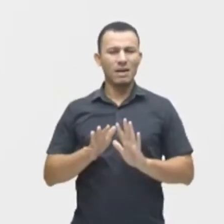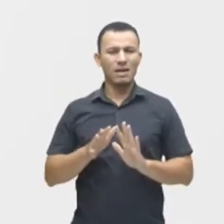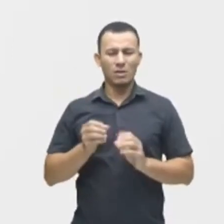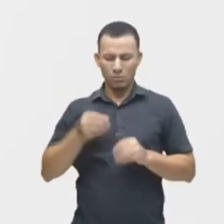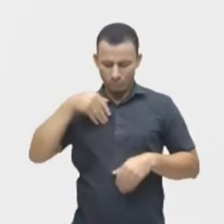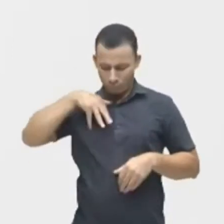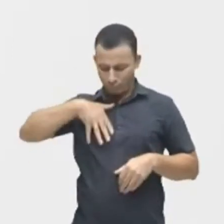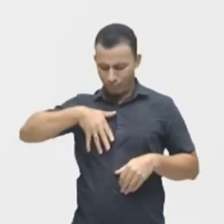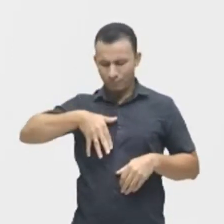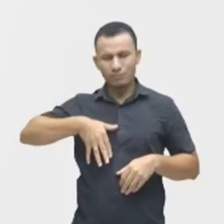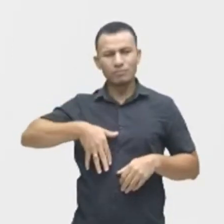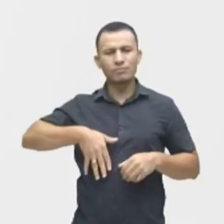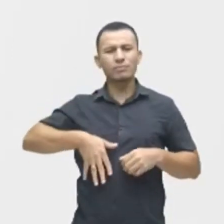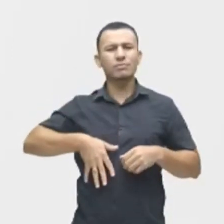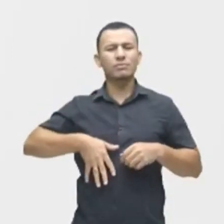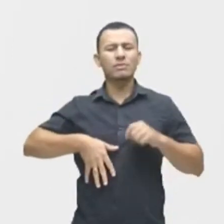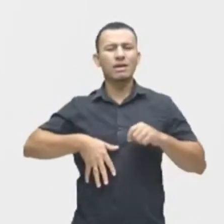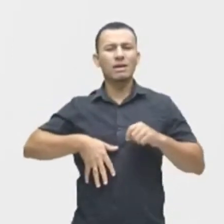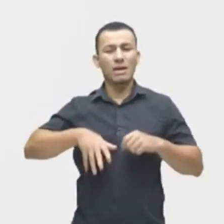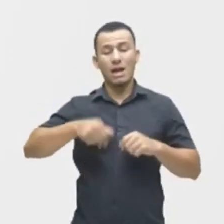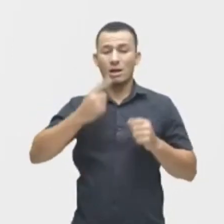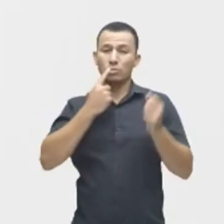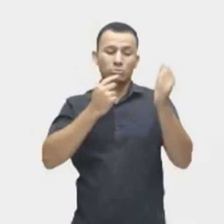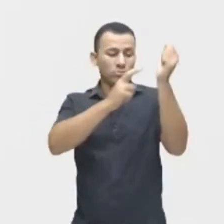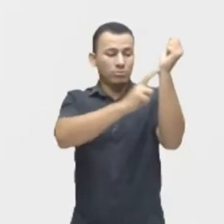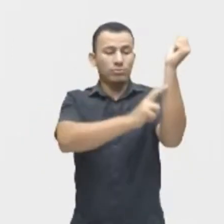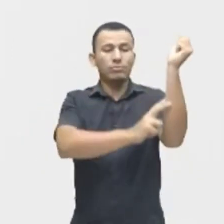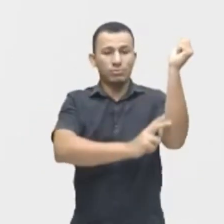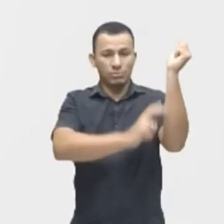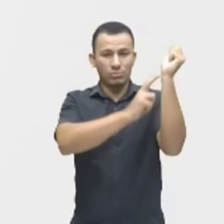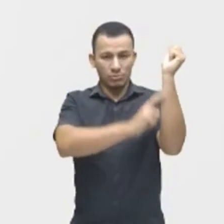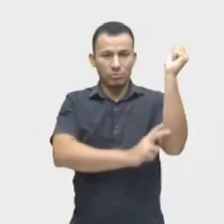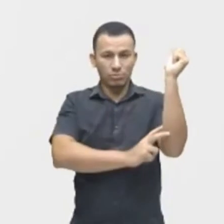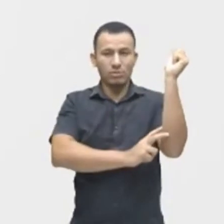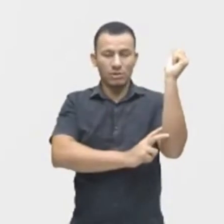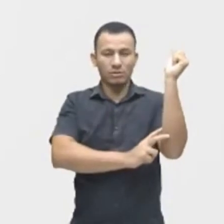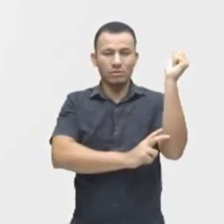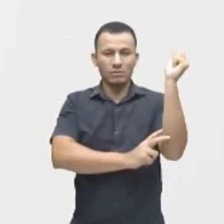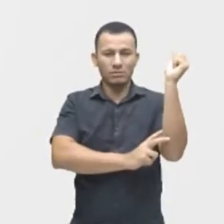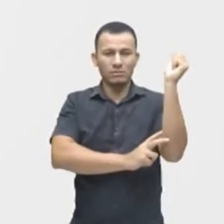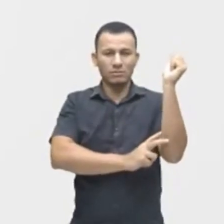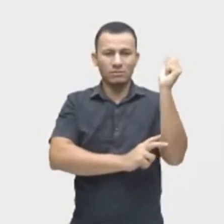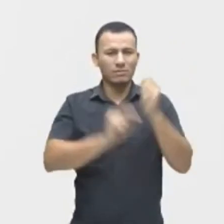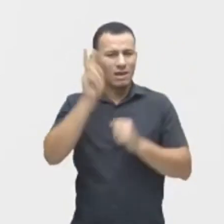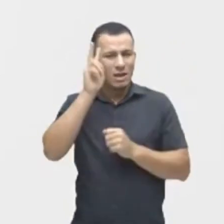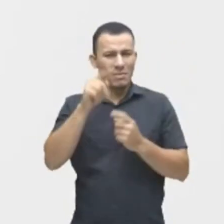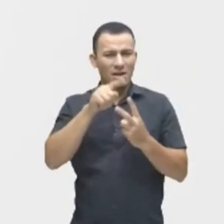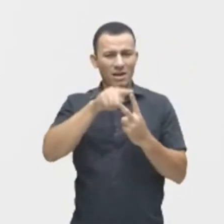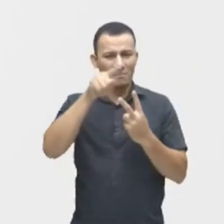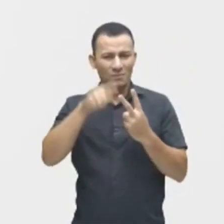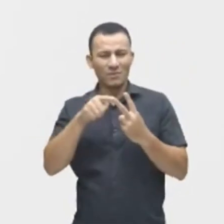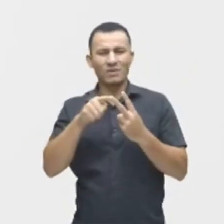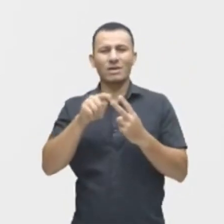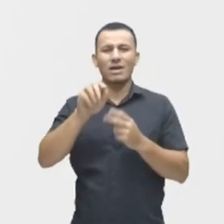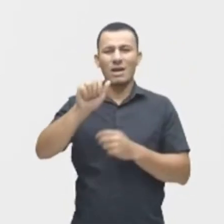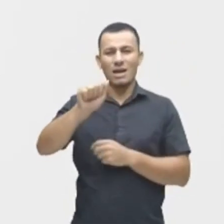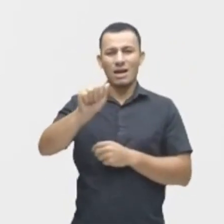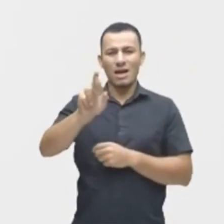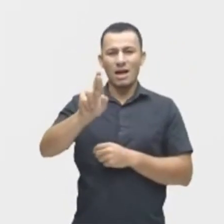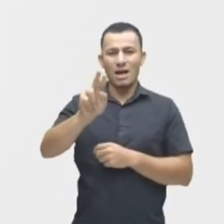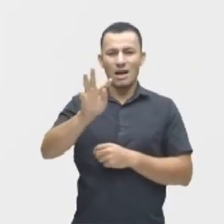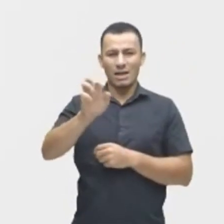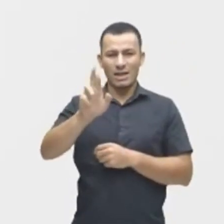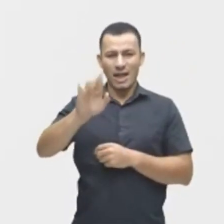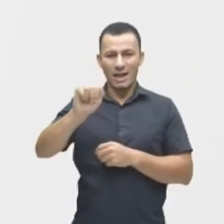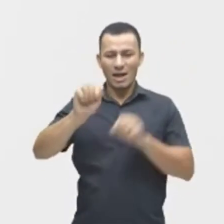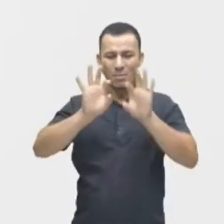nesse sangue? São os vasos. Os vasos, ele me dá condição, aqueles dois vasos que nós conversamos, artérias e veias, né?